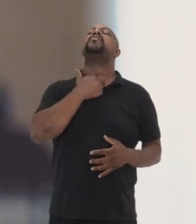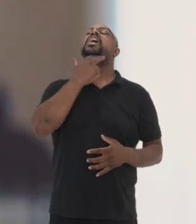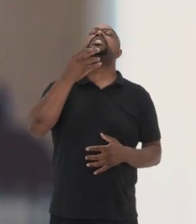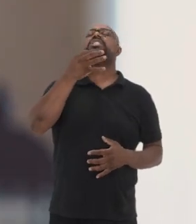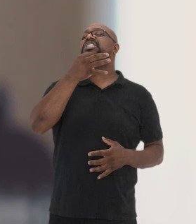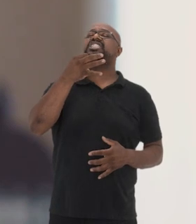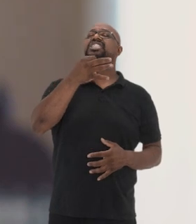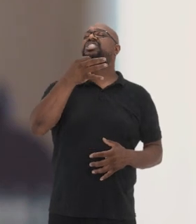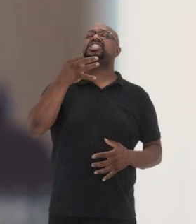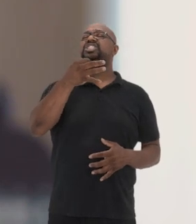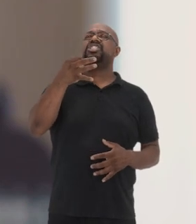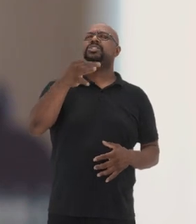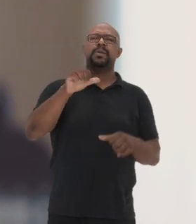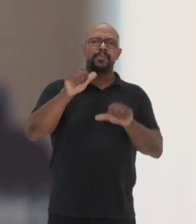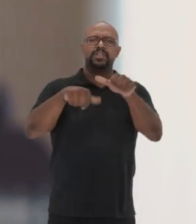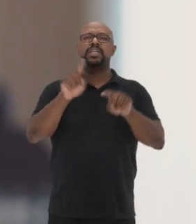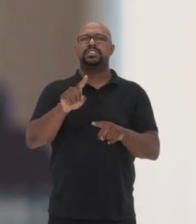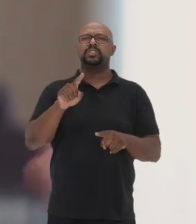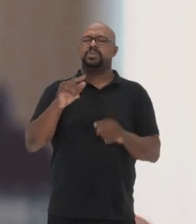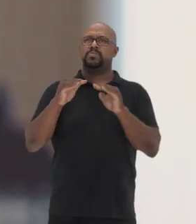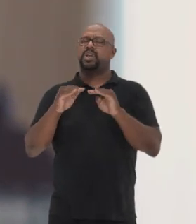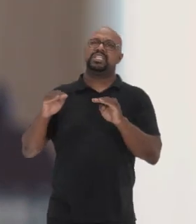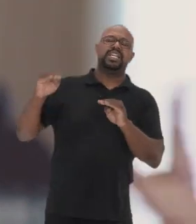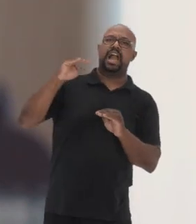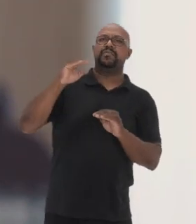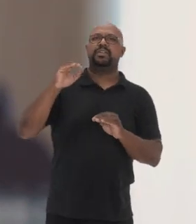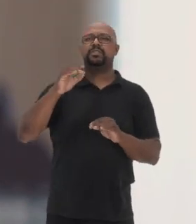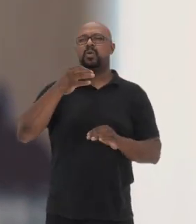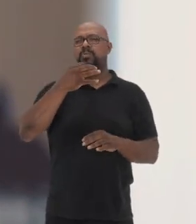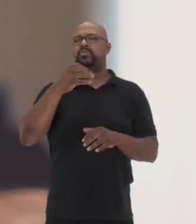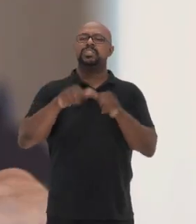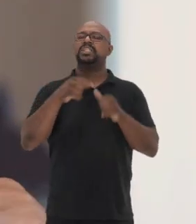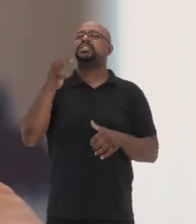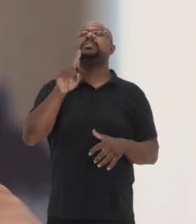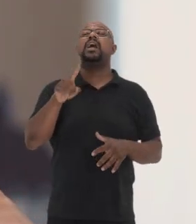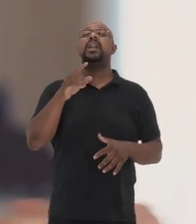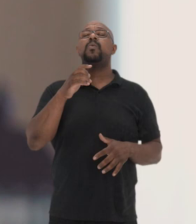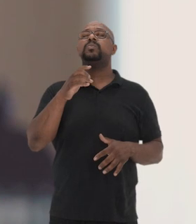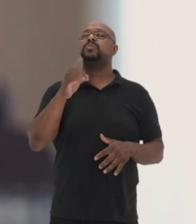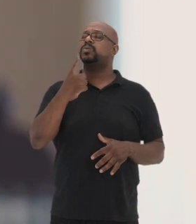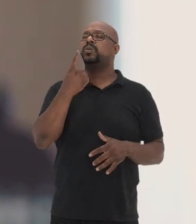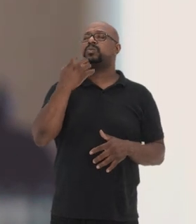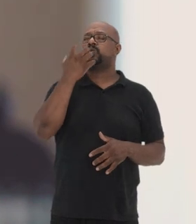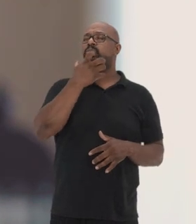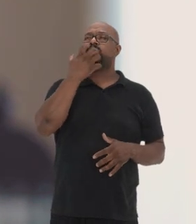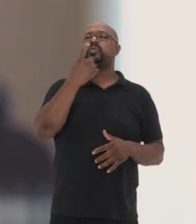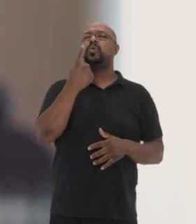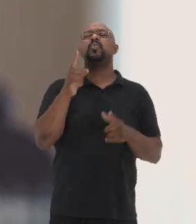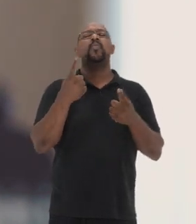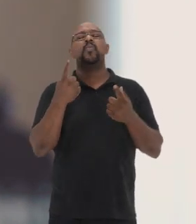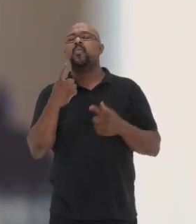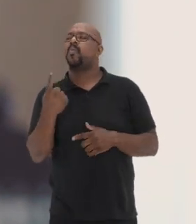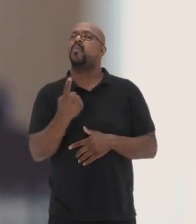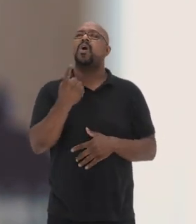da mesma altura sem mudanças de oitavas ou mudanças polifônicas nem nada eram Unisinos totalmente Unidos